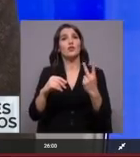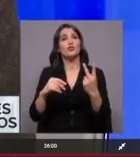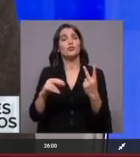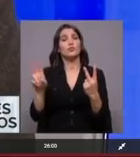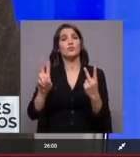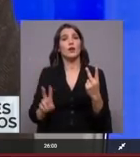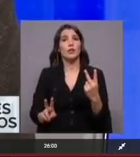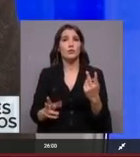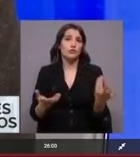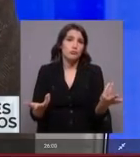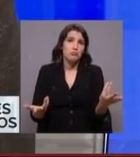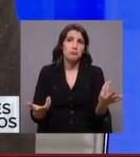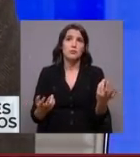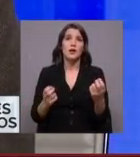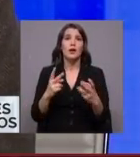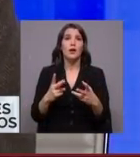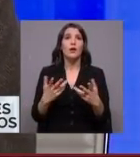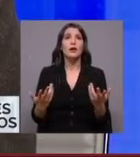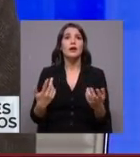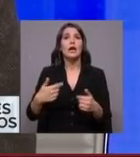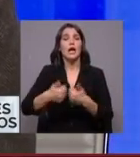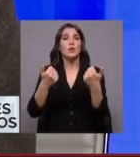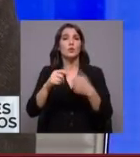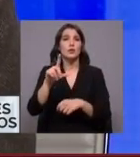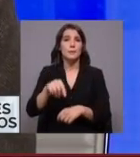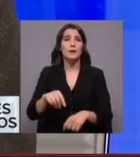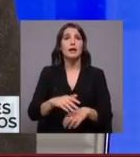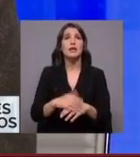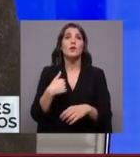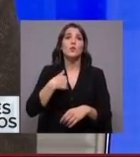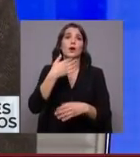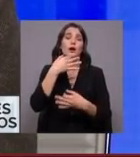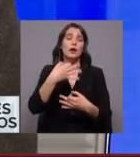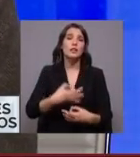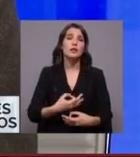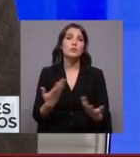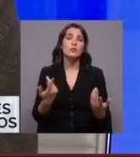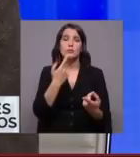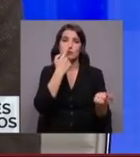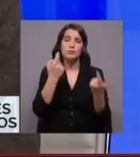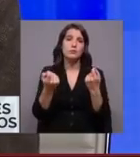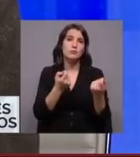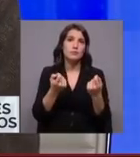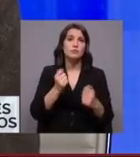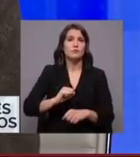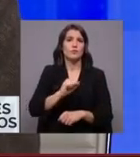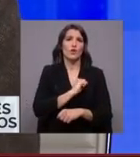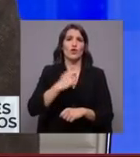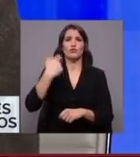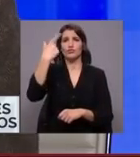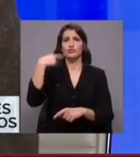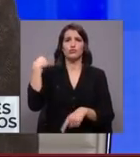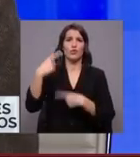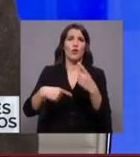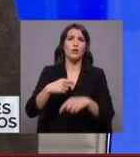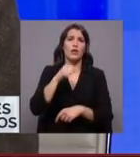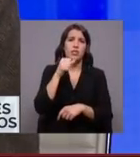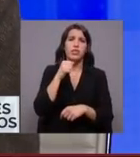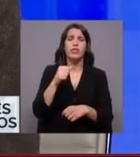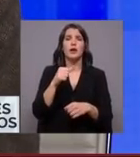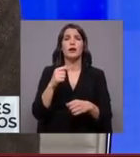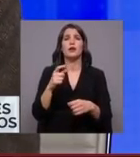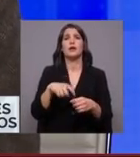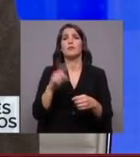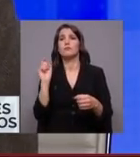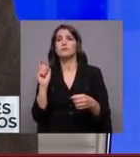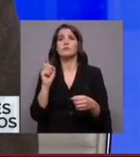ficamos de mentalizar entregar a obra também o resultado A Carne porque assumir esta da nossa história sempre houve entradas e saídas